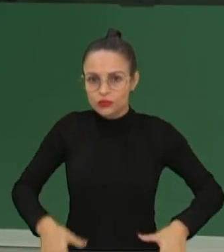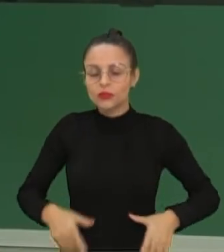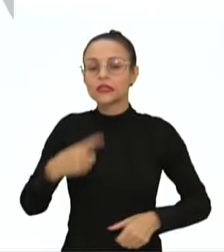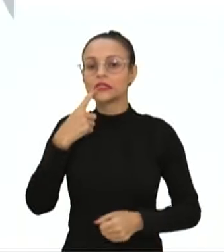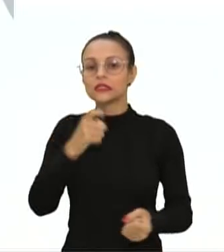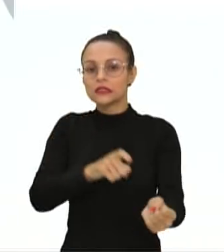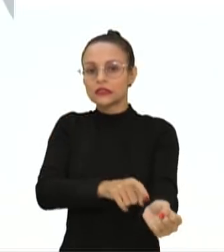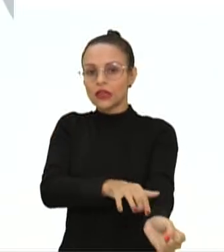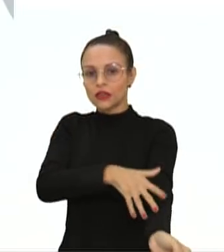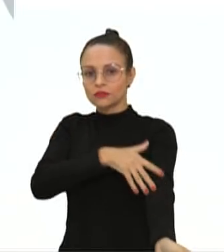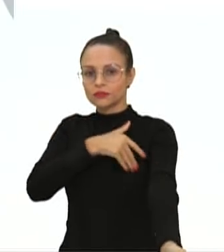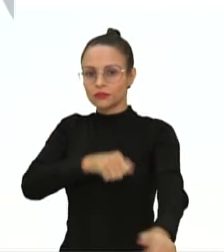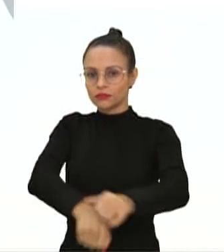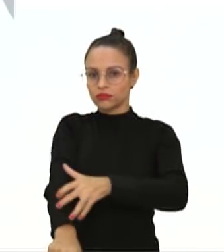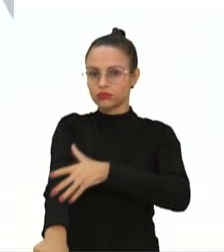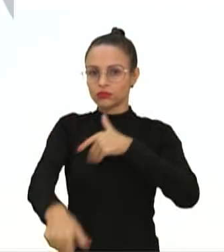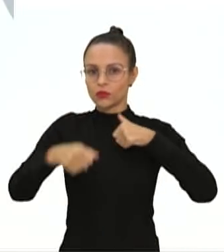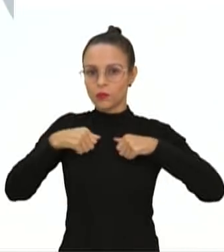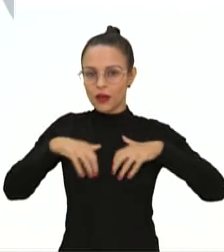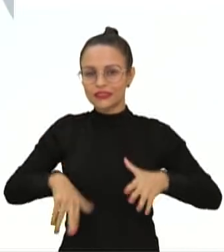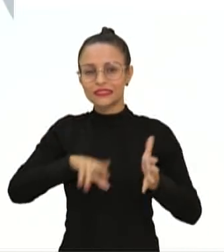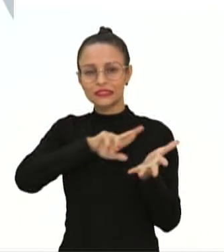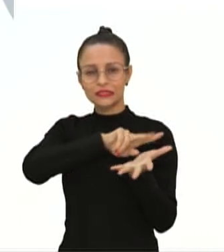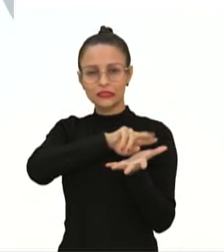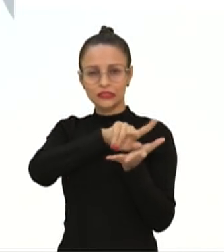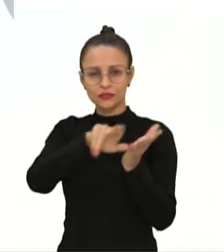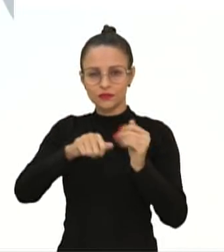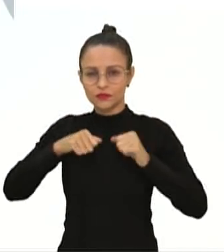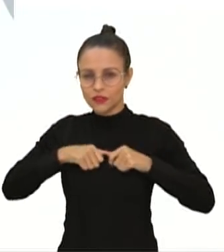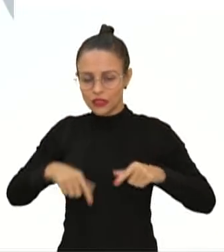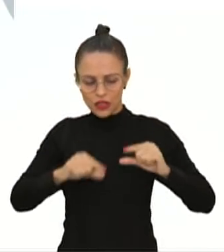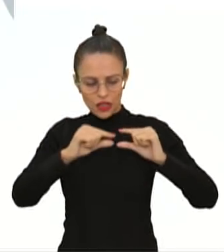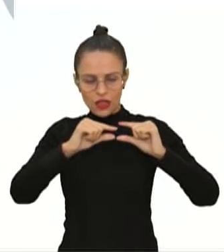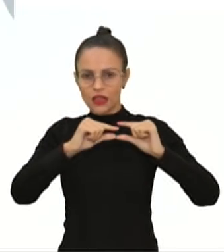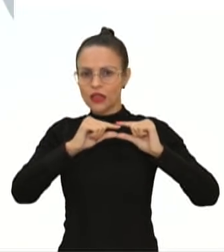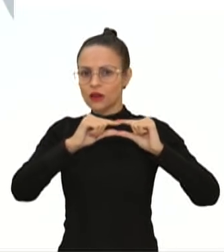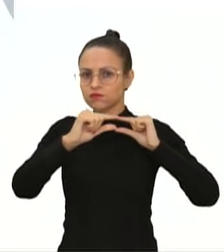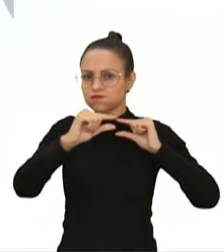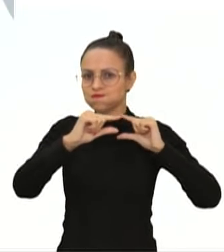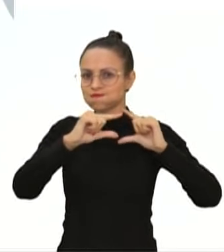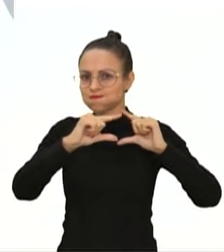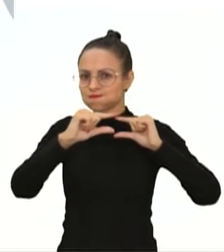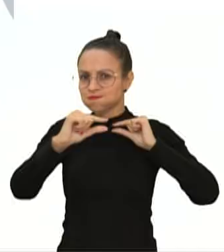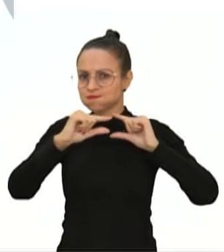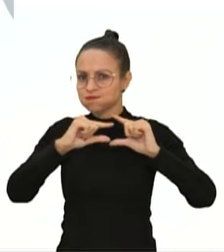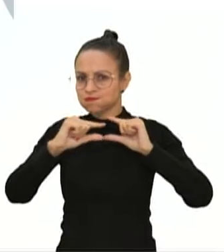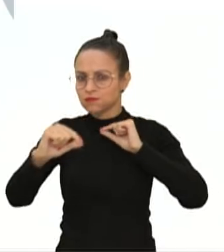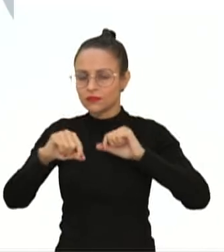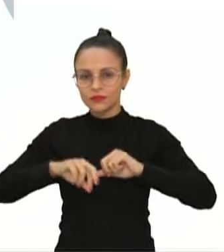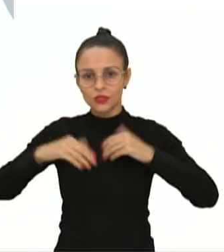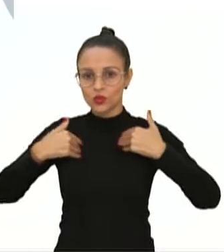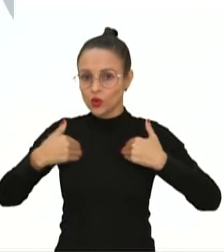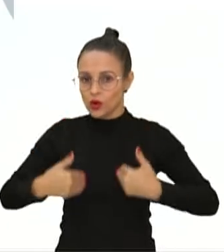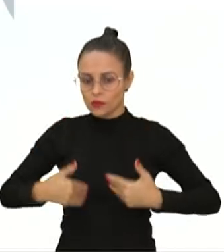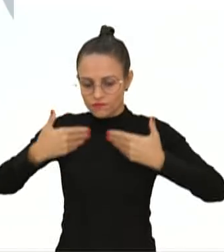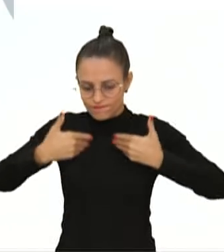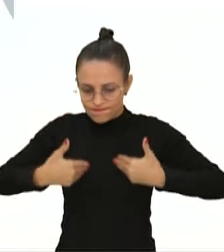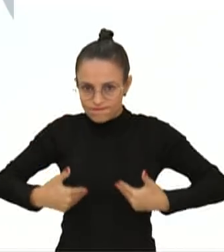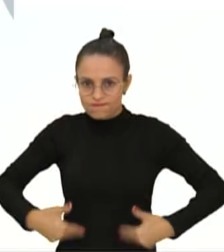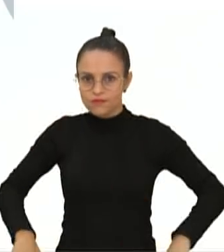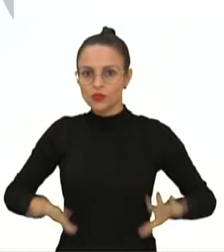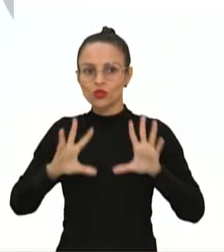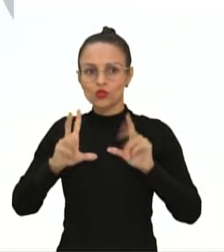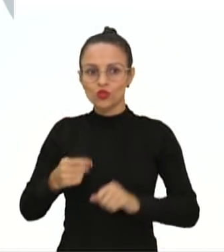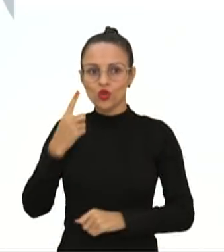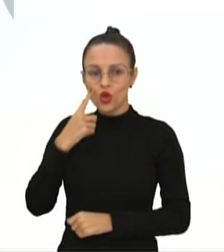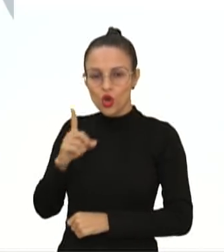olha só, nós temos diversos vasos sanguíneos de diferentes tamanhos em todo o corpo. E através deles, aqui é como